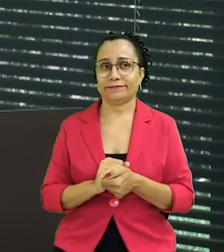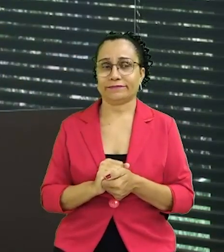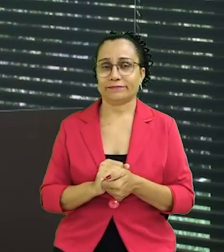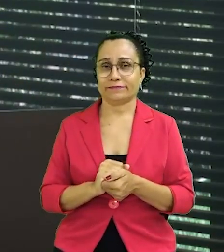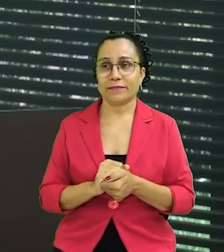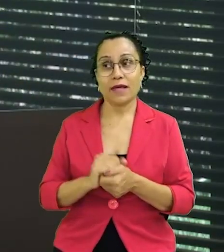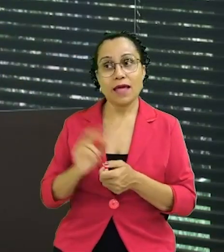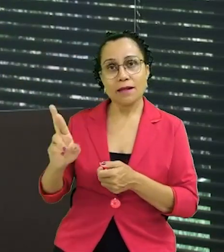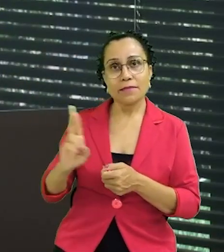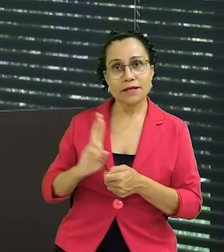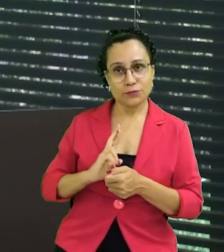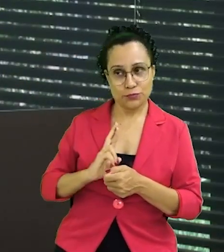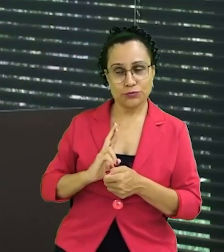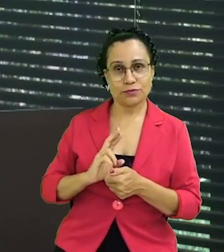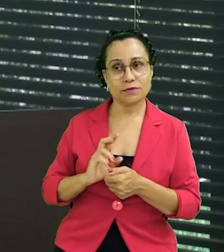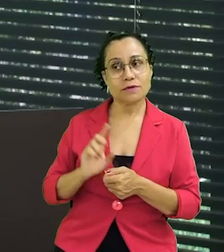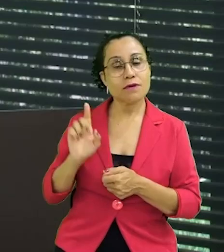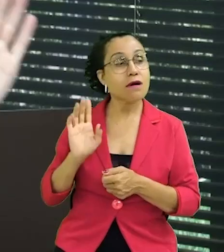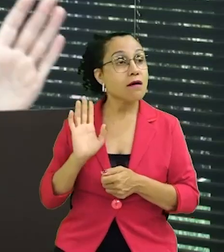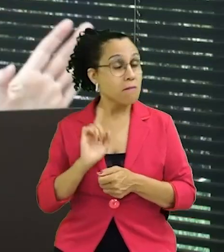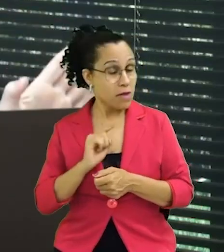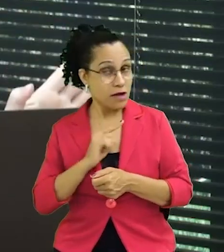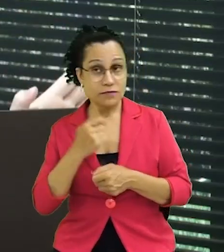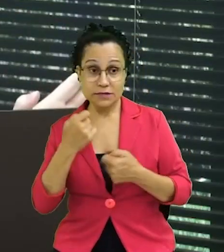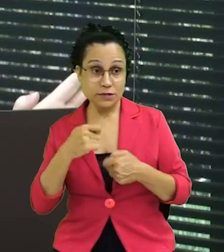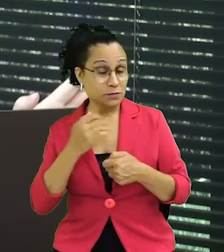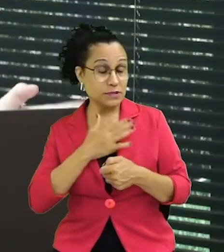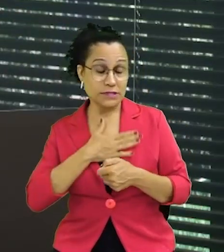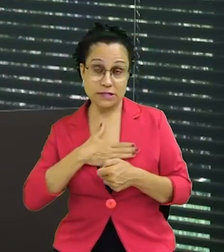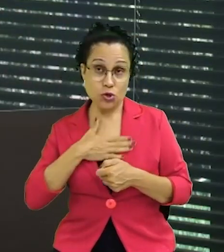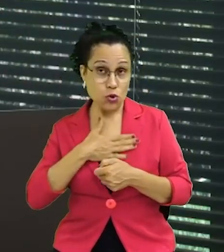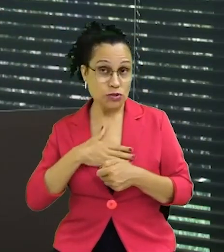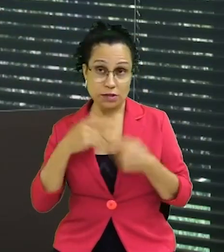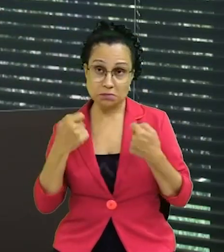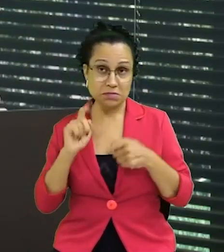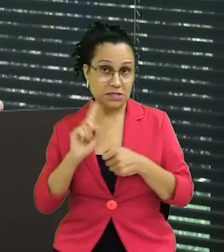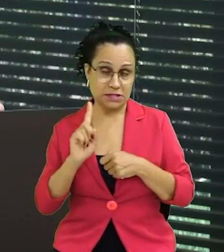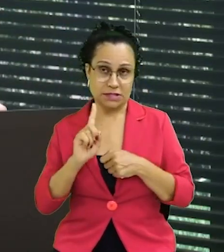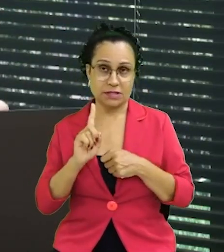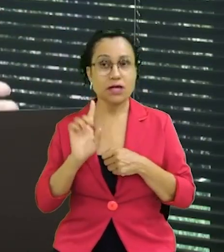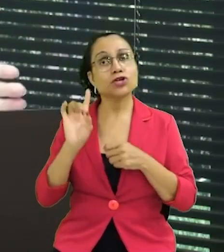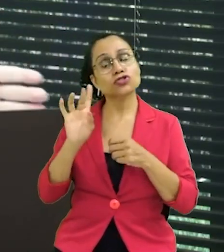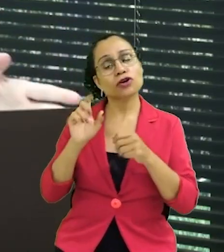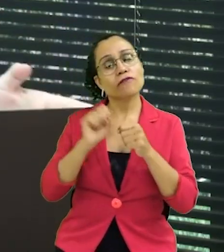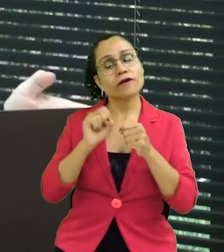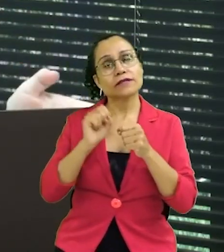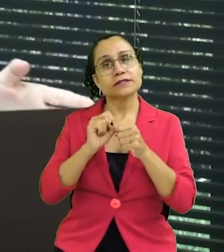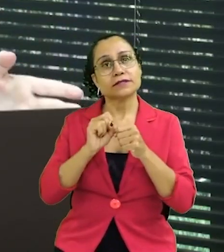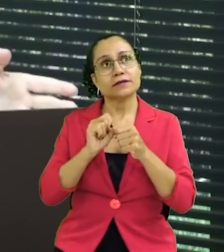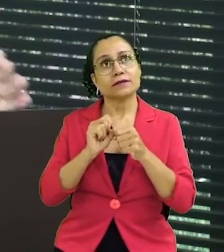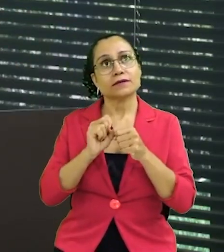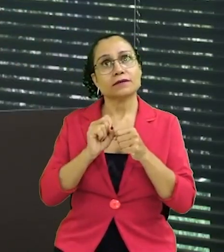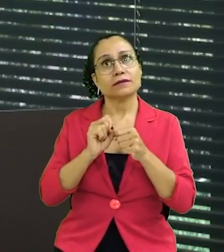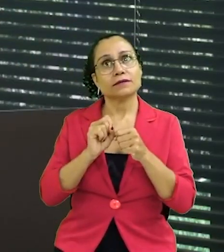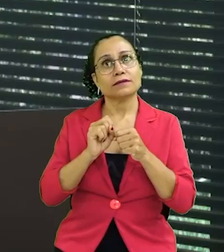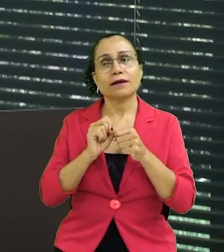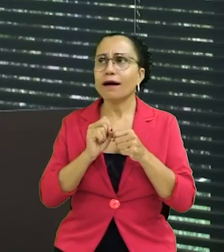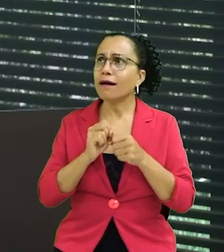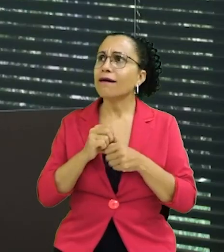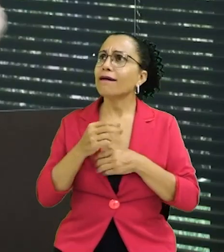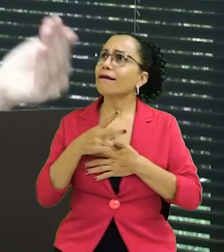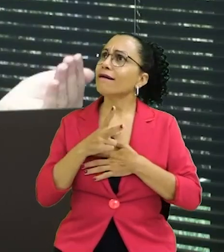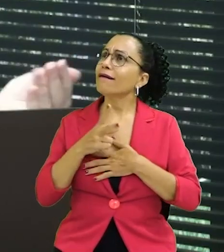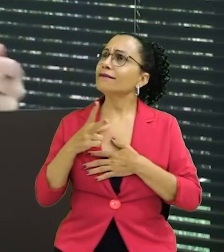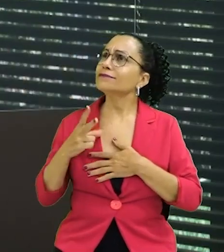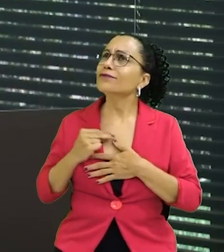ela me respondeu, mas você não precisa gostar, você precisa fazer. Nossa, eu lembro assim que eu fiquei